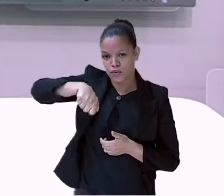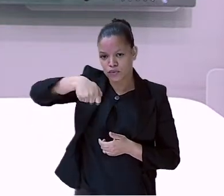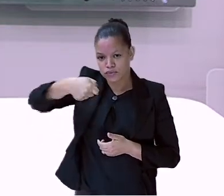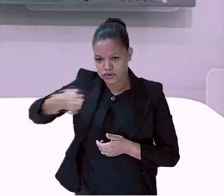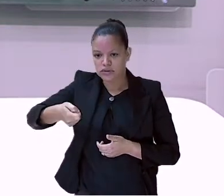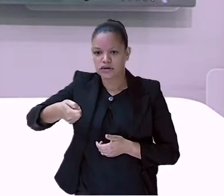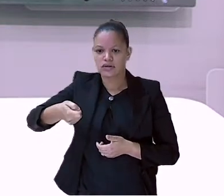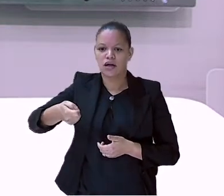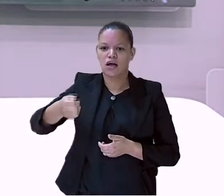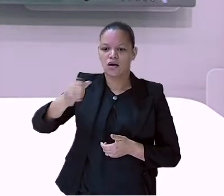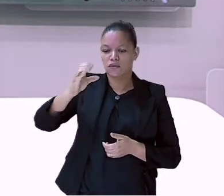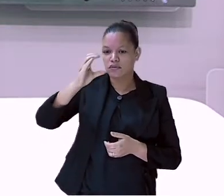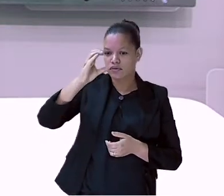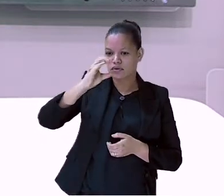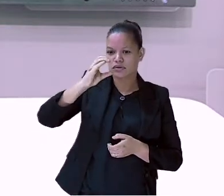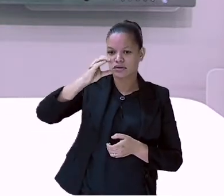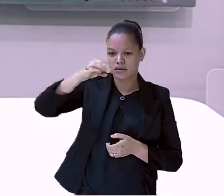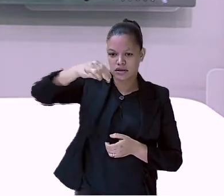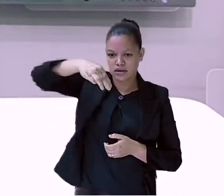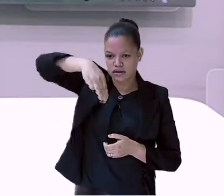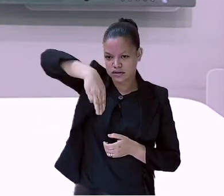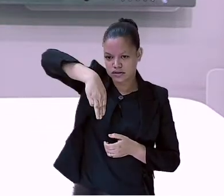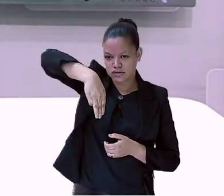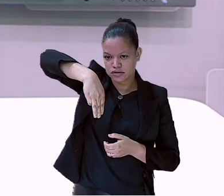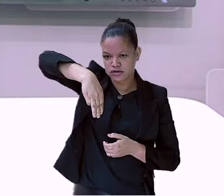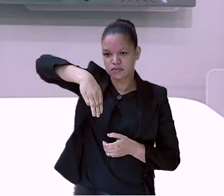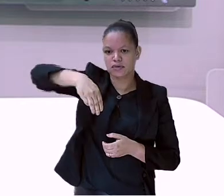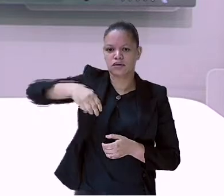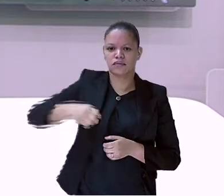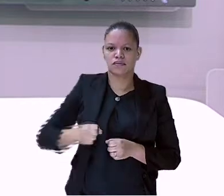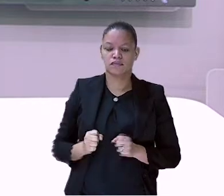pouquinho. Vamos apagar aqui.